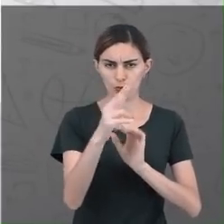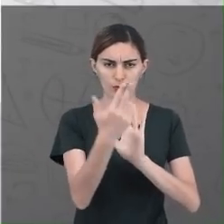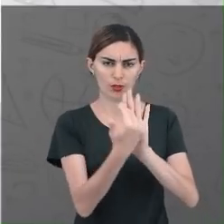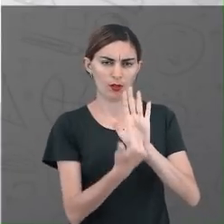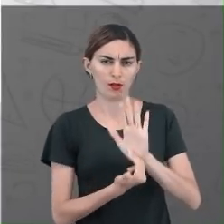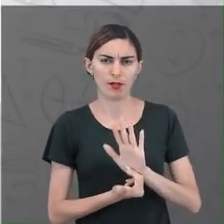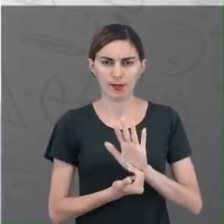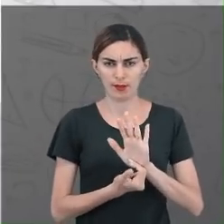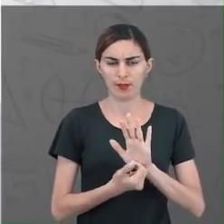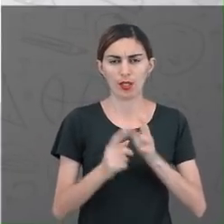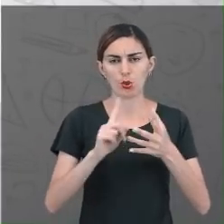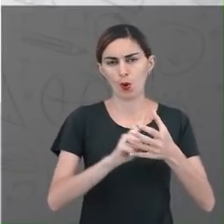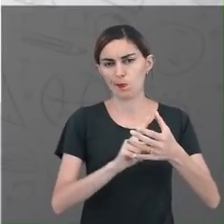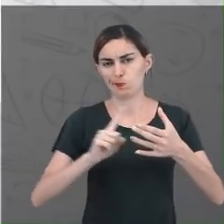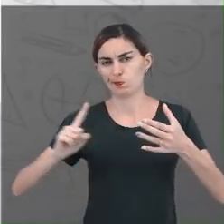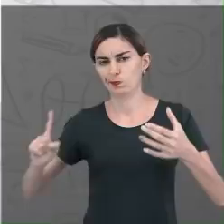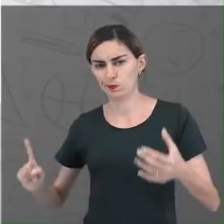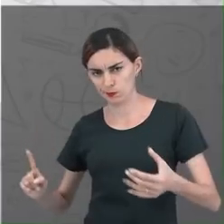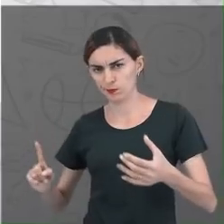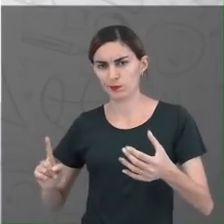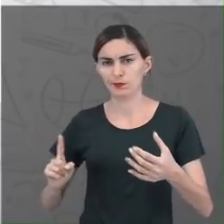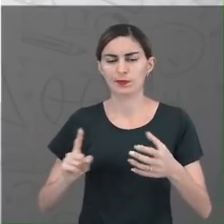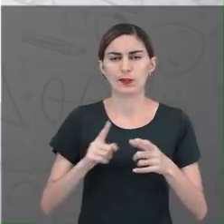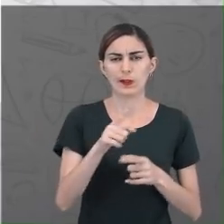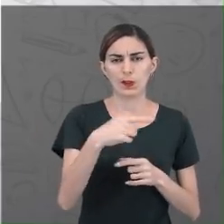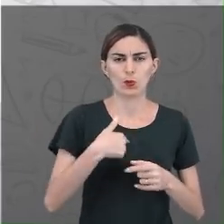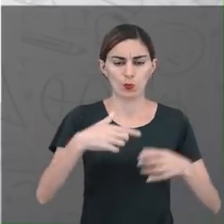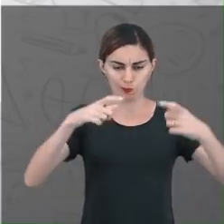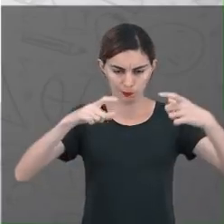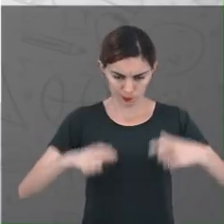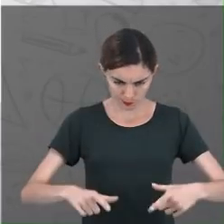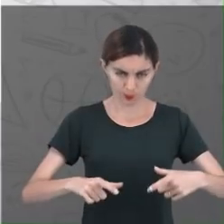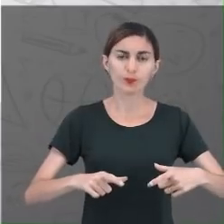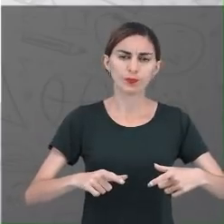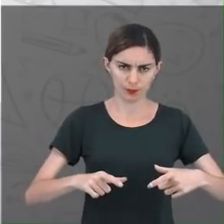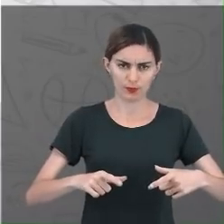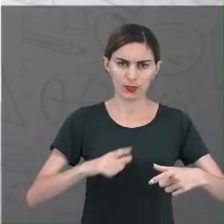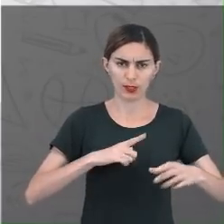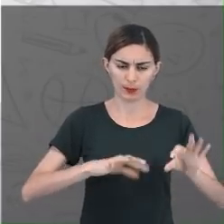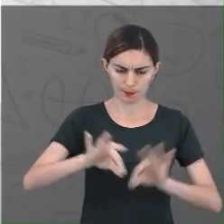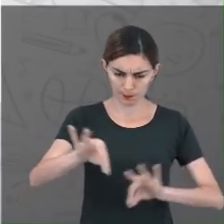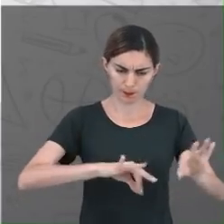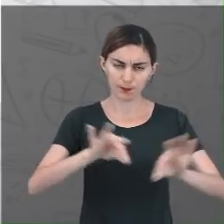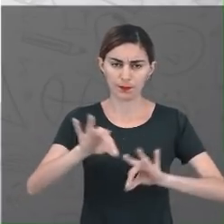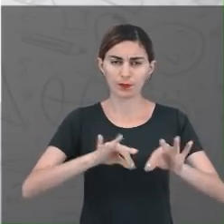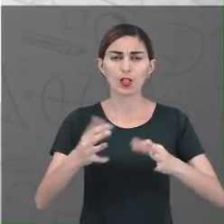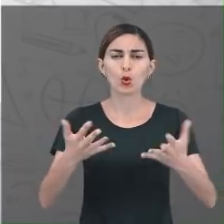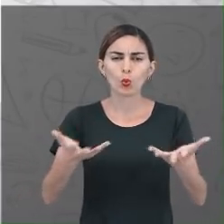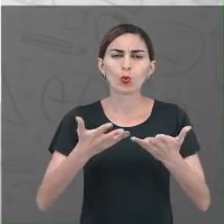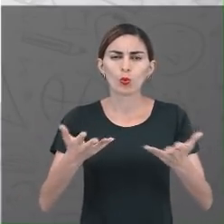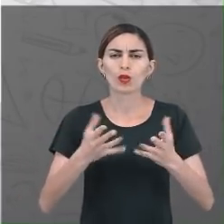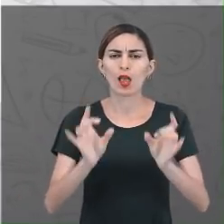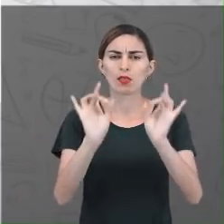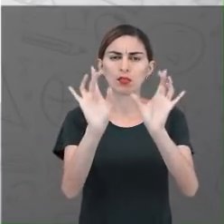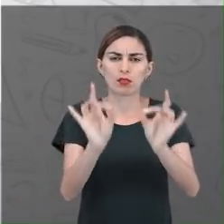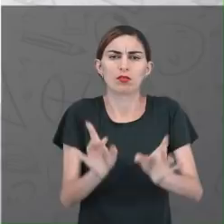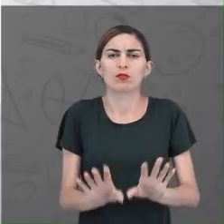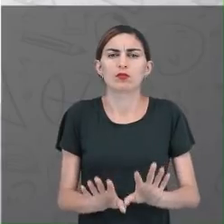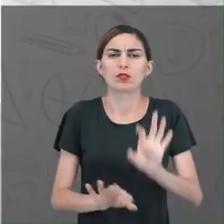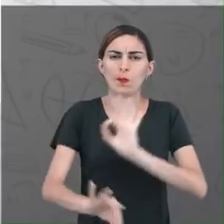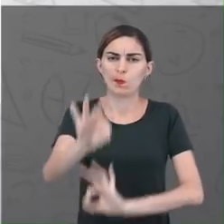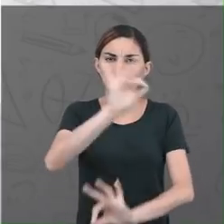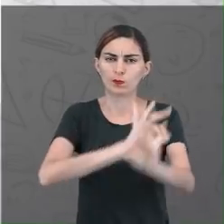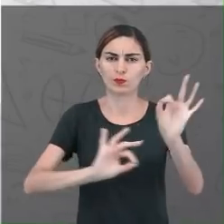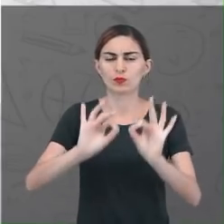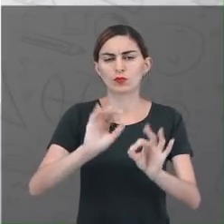dessa agregação. Então, no caso, eu tenho um ambiente que foi projetado e eu quero dar um destaque a essa